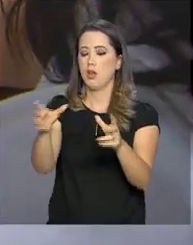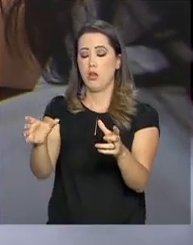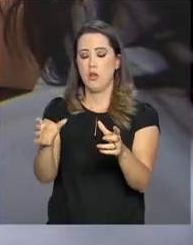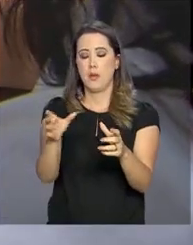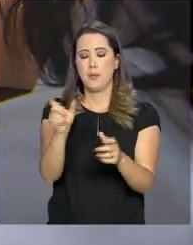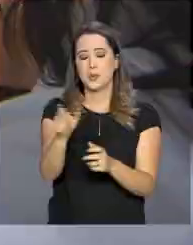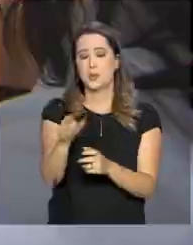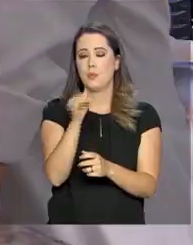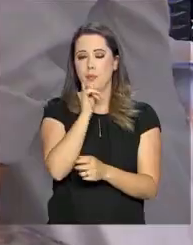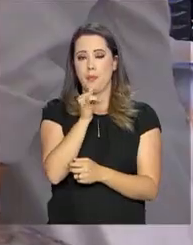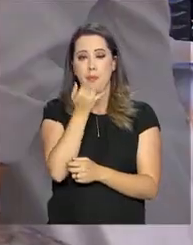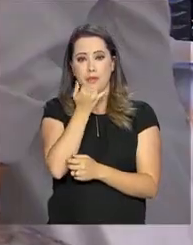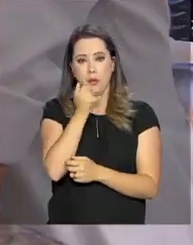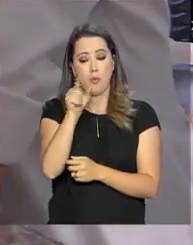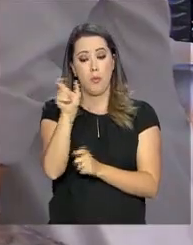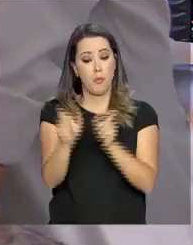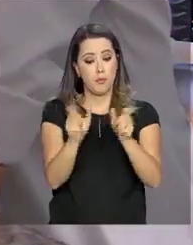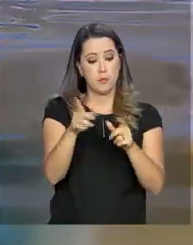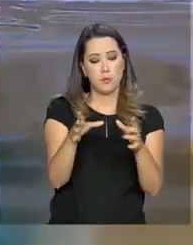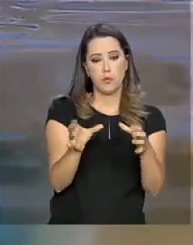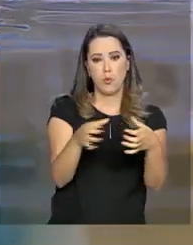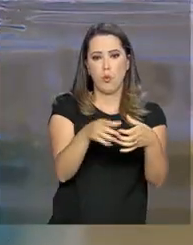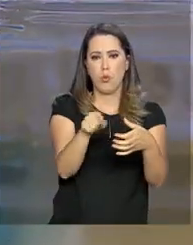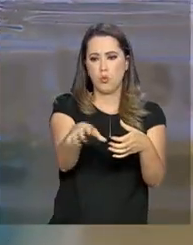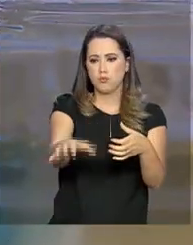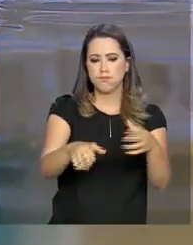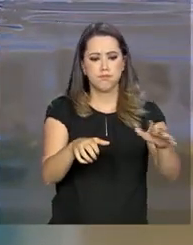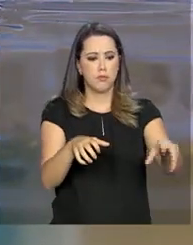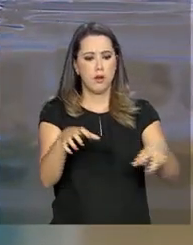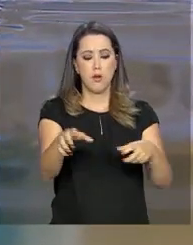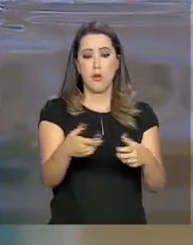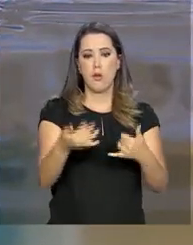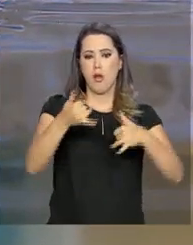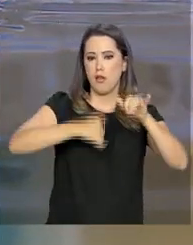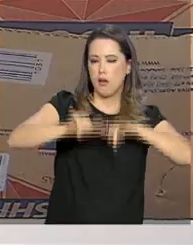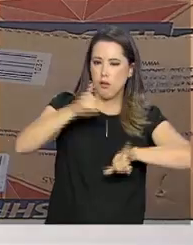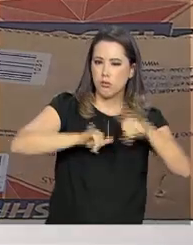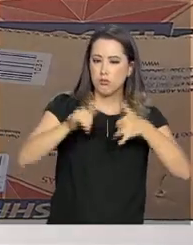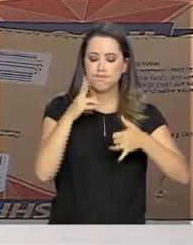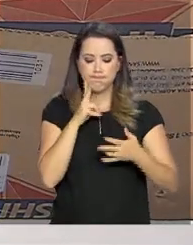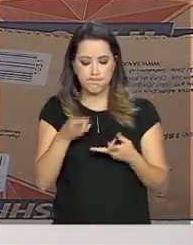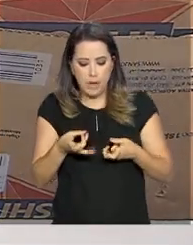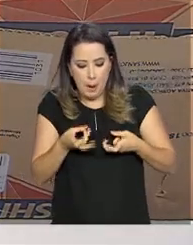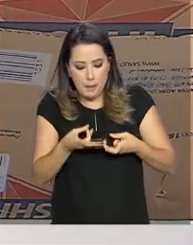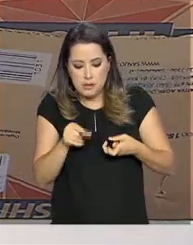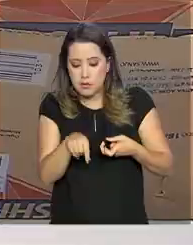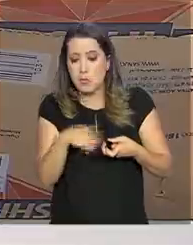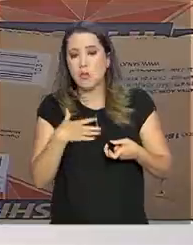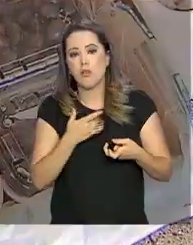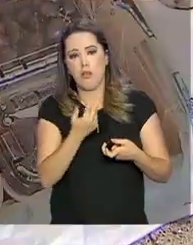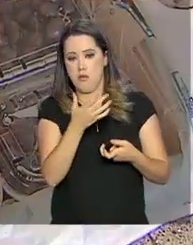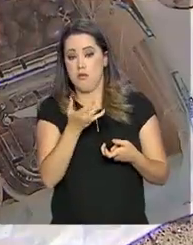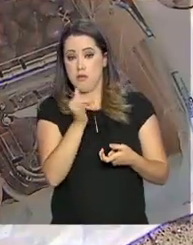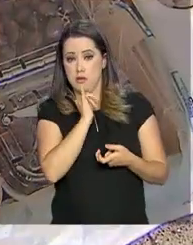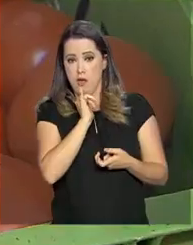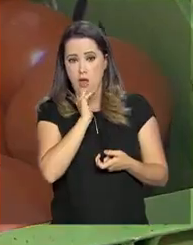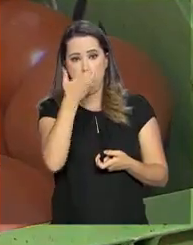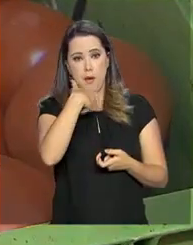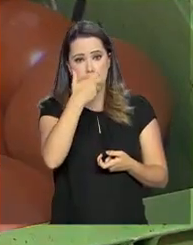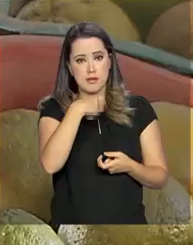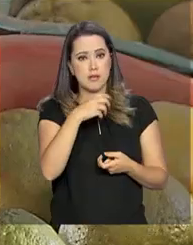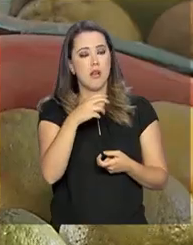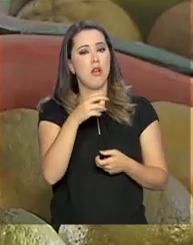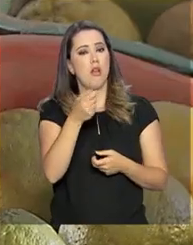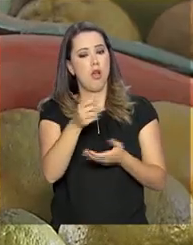para os laboratórios que fazem a análise. No primeiro grupo de alimentos monitorados estão frutas como a maçã, a uva e o